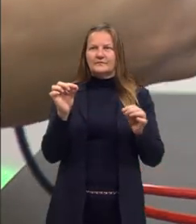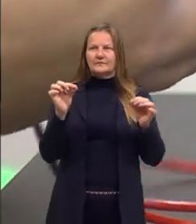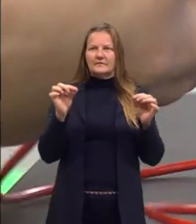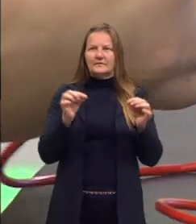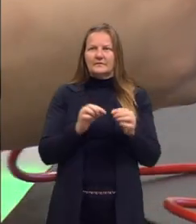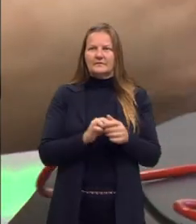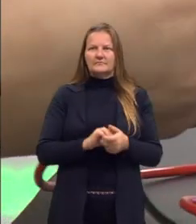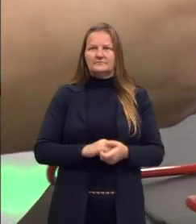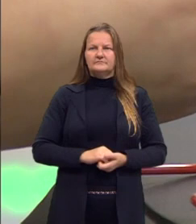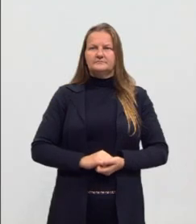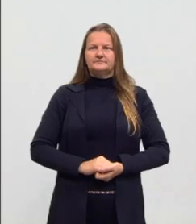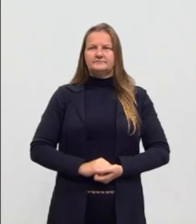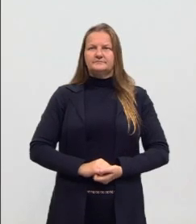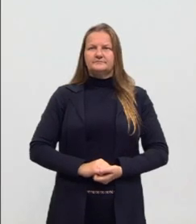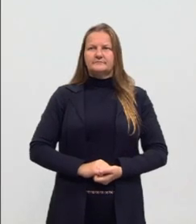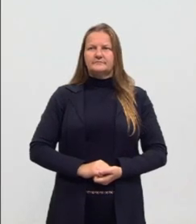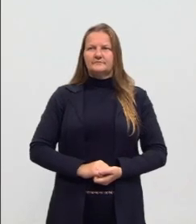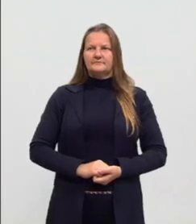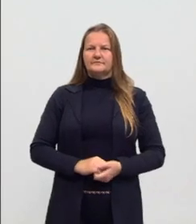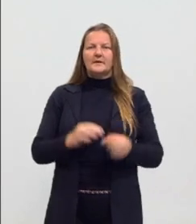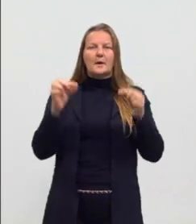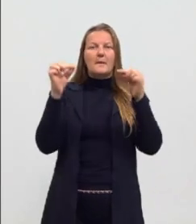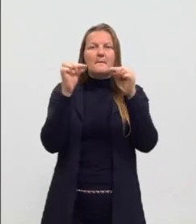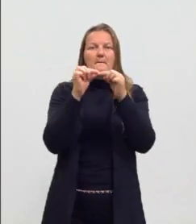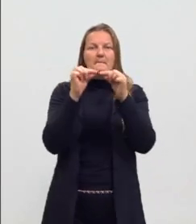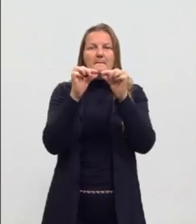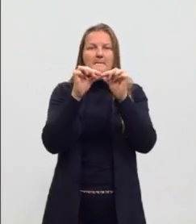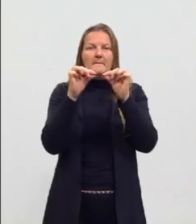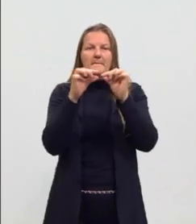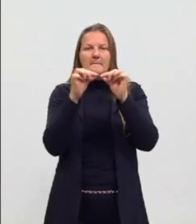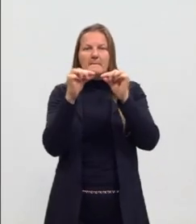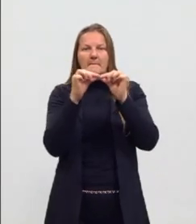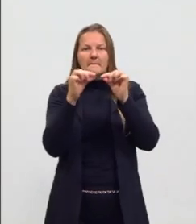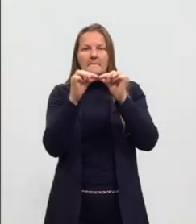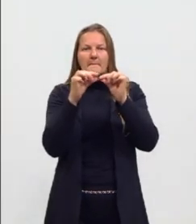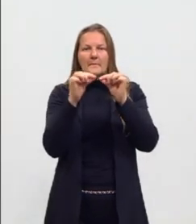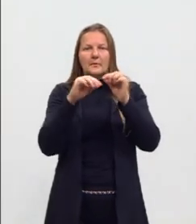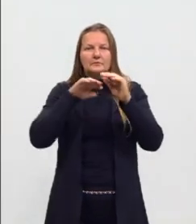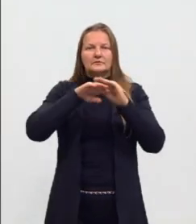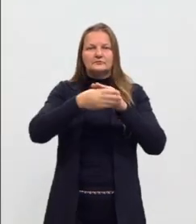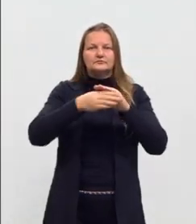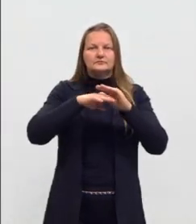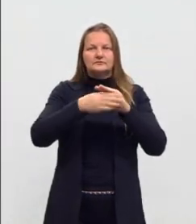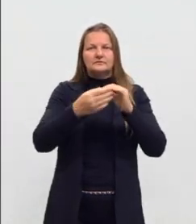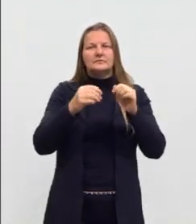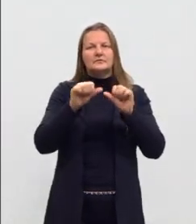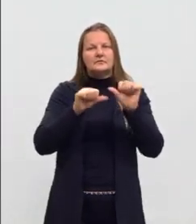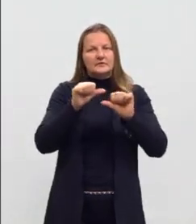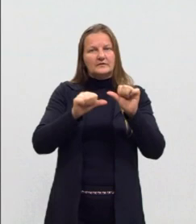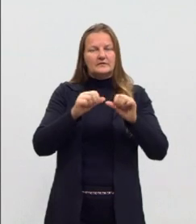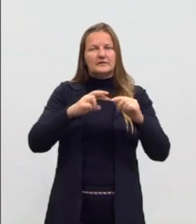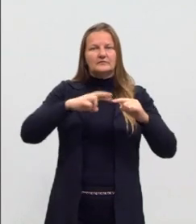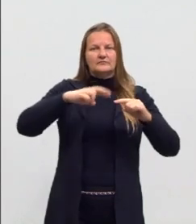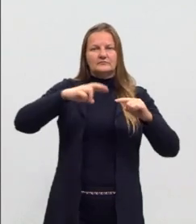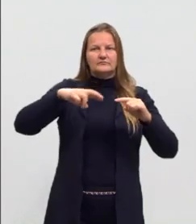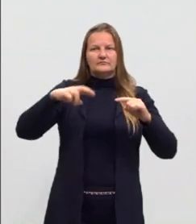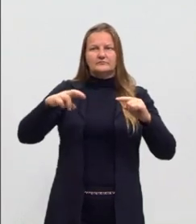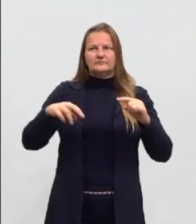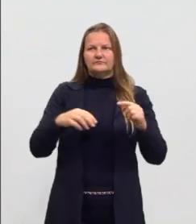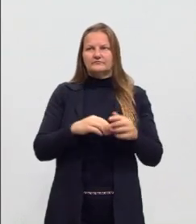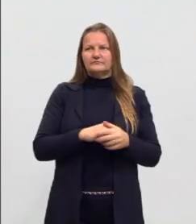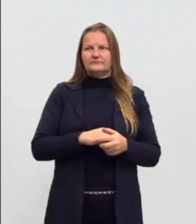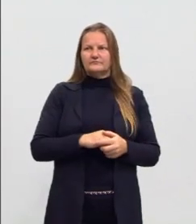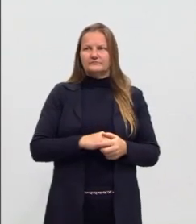aqui o meu multímetro né ele não tá com as pontas corretas né Isso pode interferir na nossa medida tá